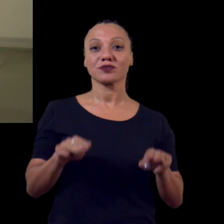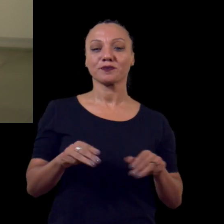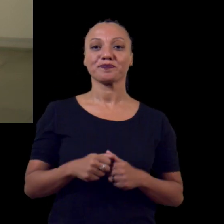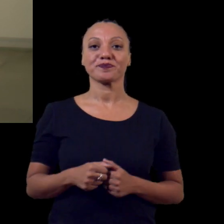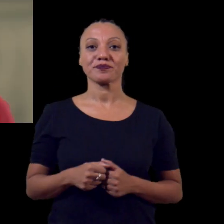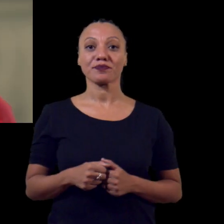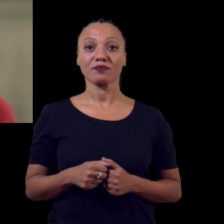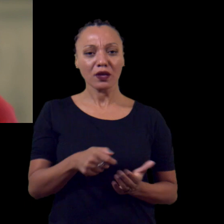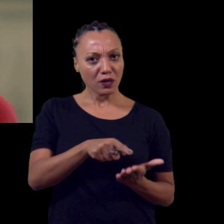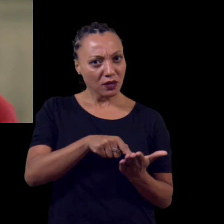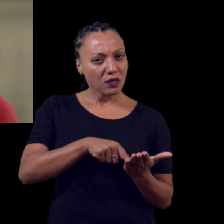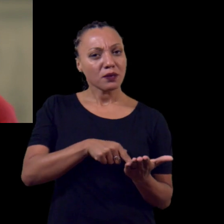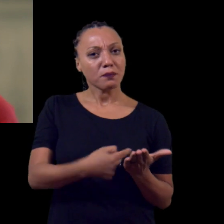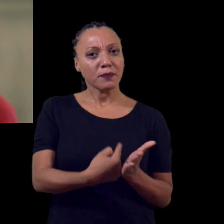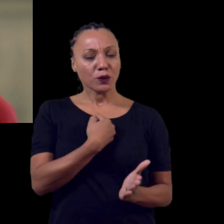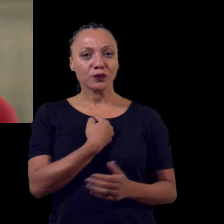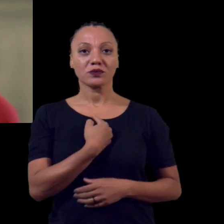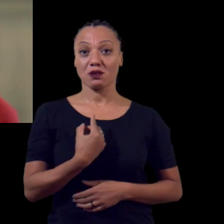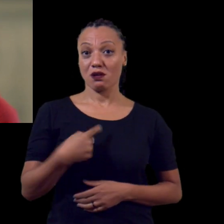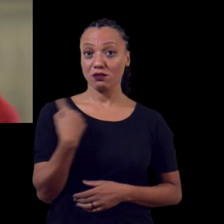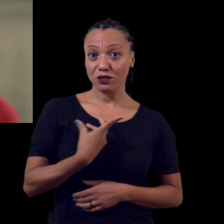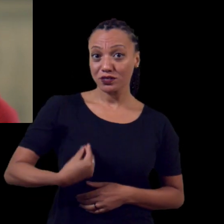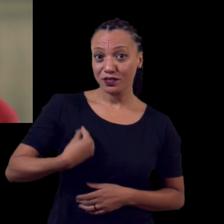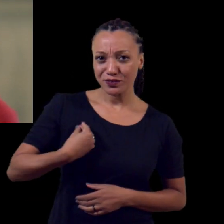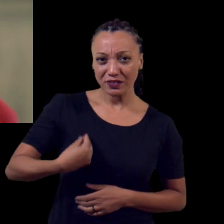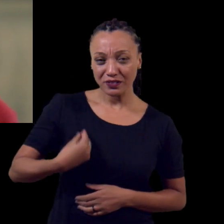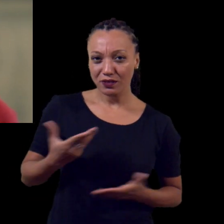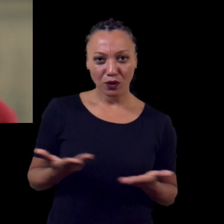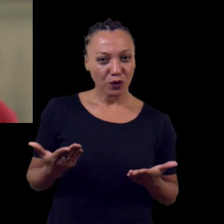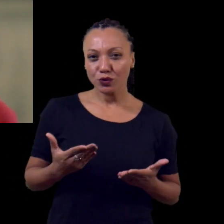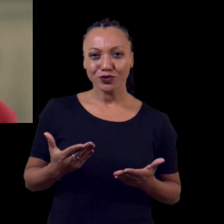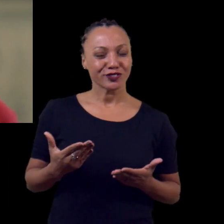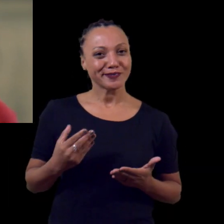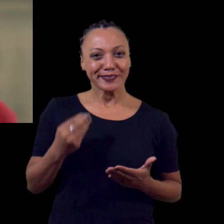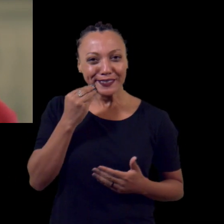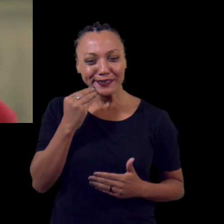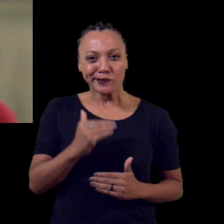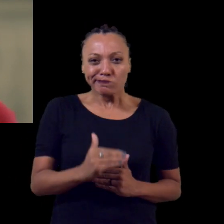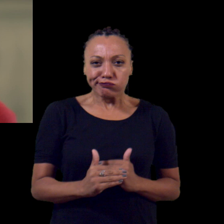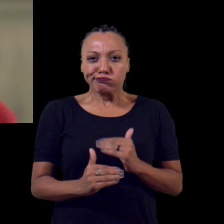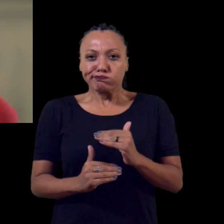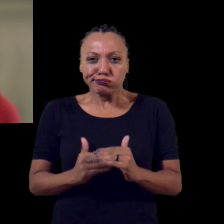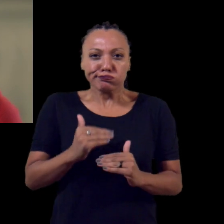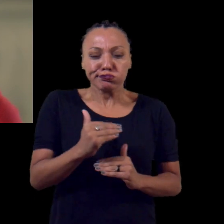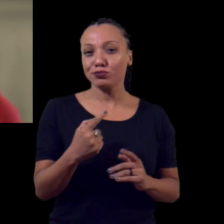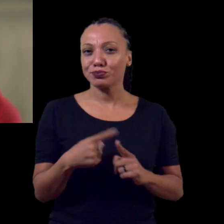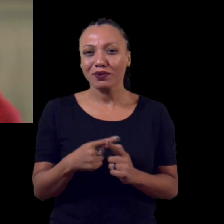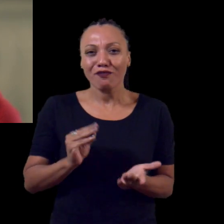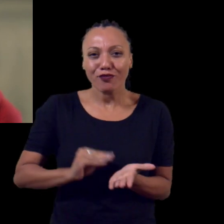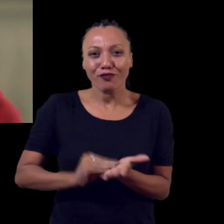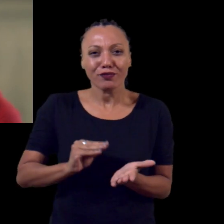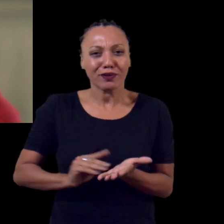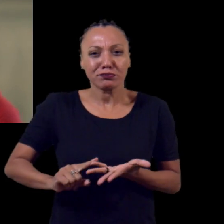em museu. E o Peter pergunta, olha, nessa vida que a gente tá, que todos nós estamos travando uma